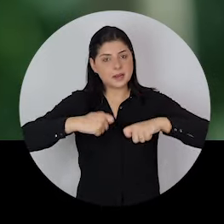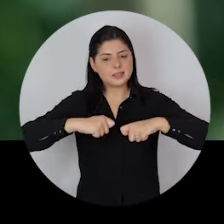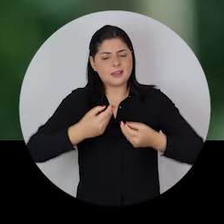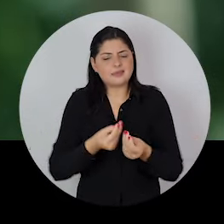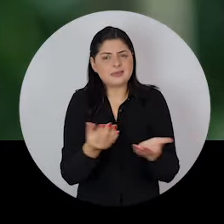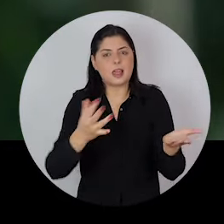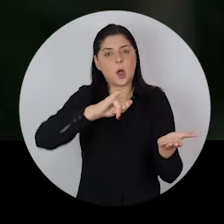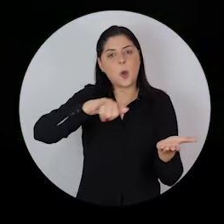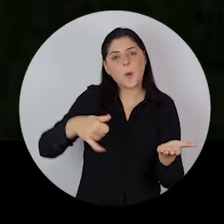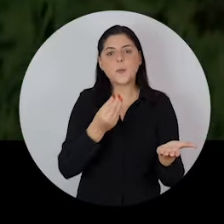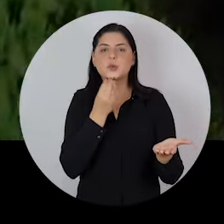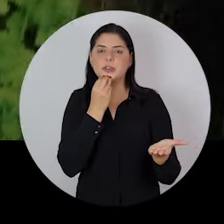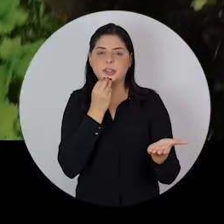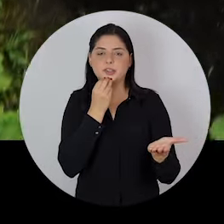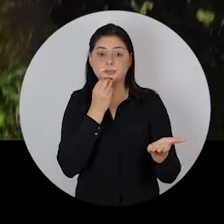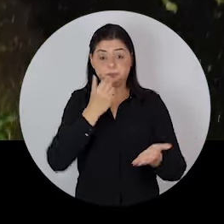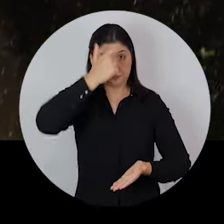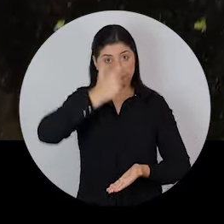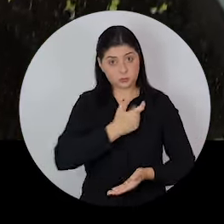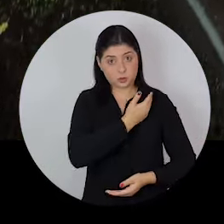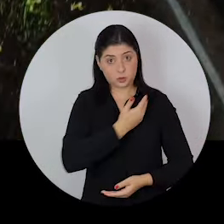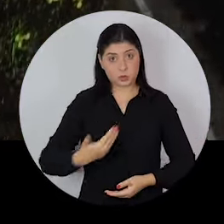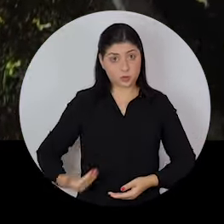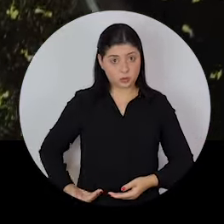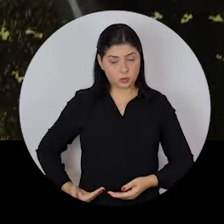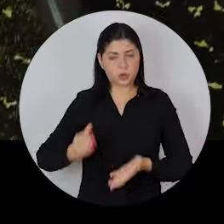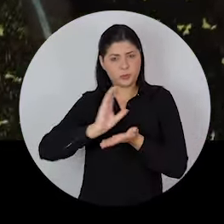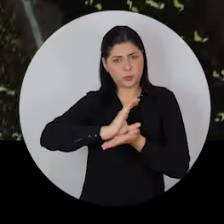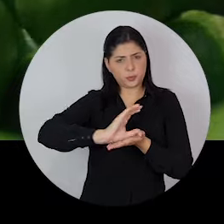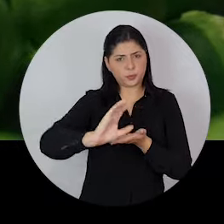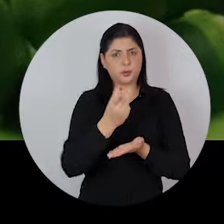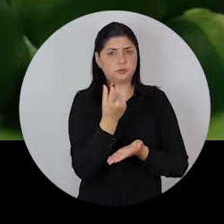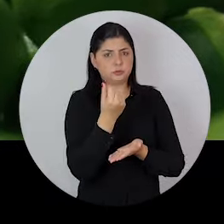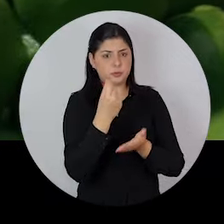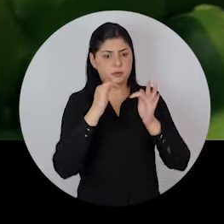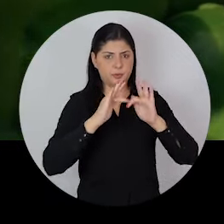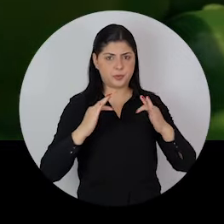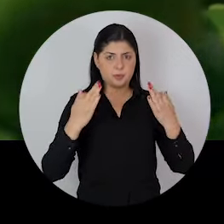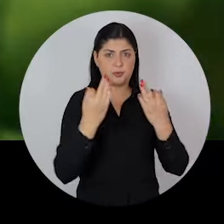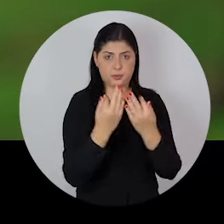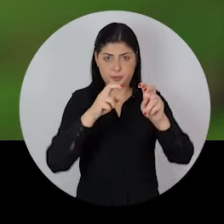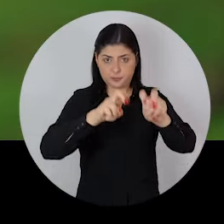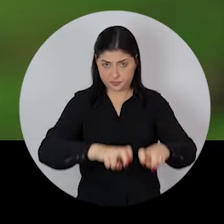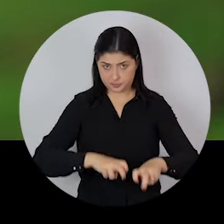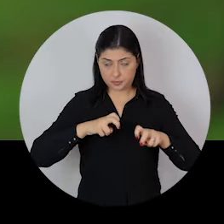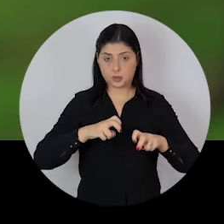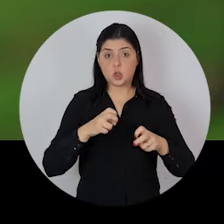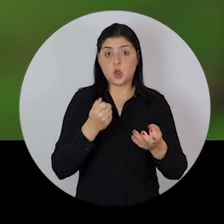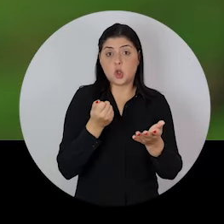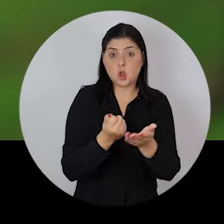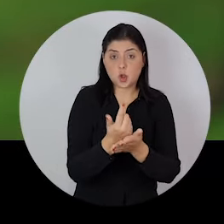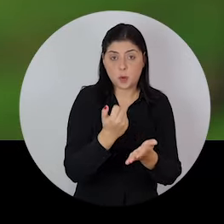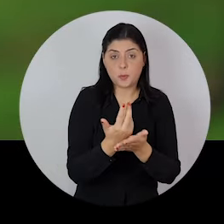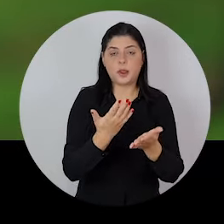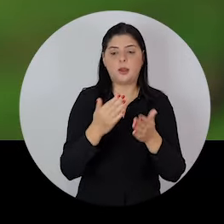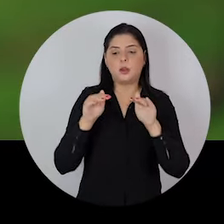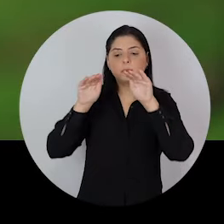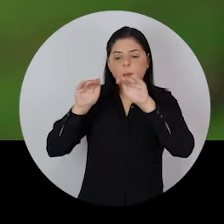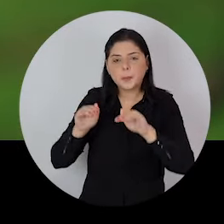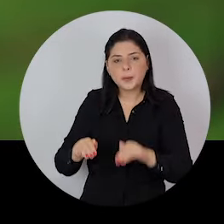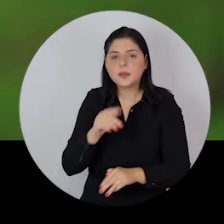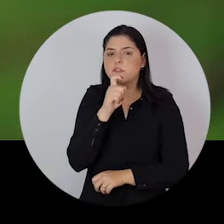de oportunidade nós investimos muito da Agricultura Familiar nós compramos equipamentos como